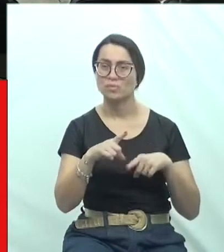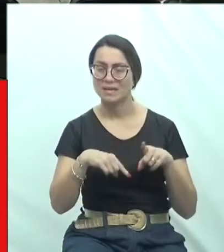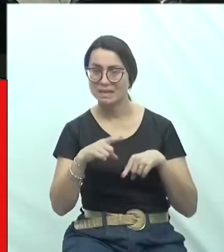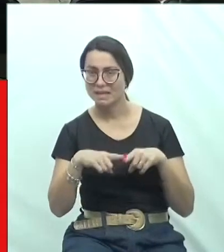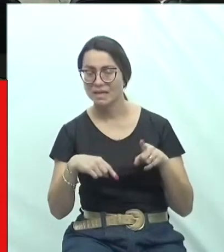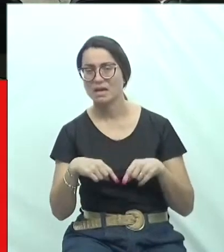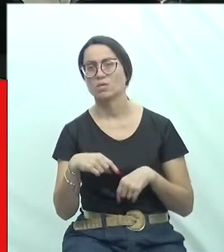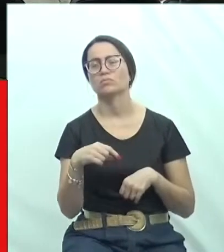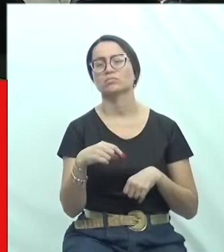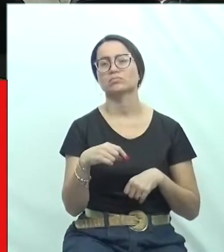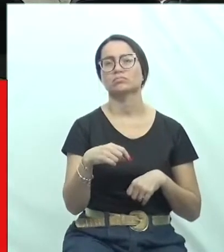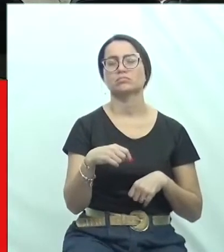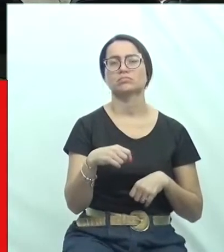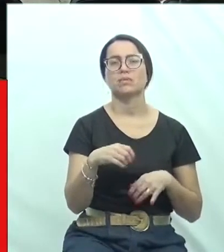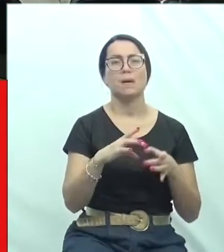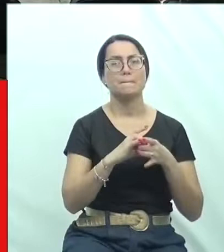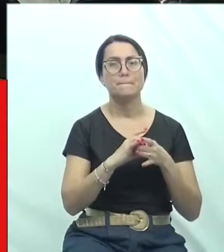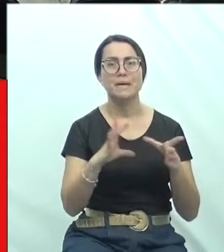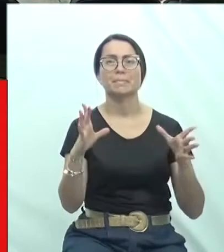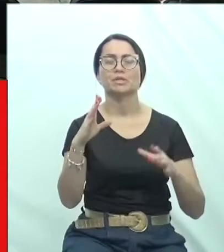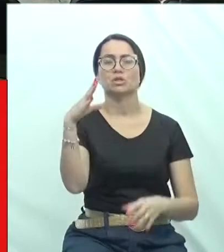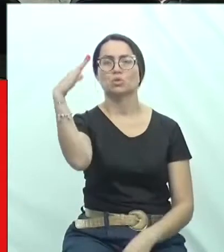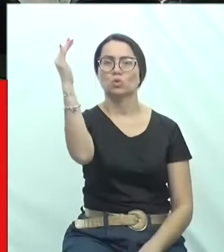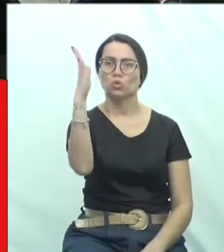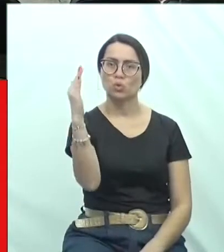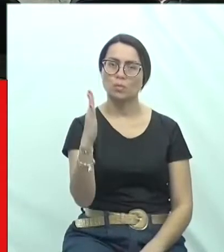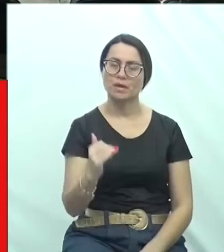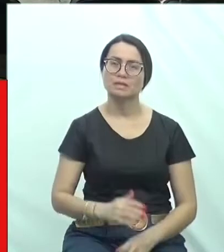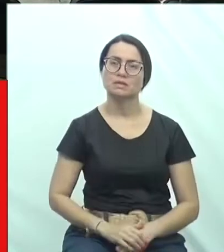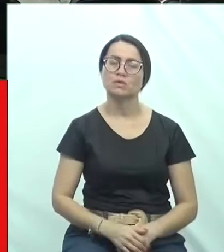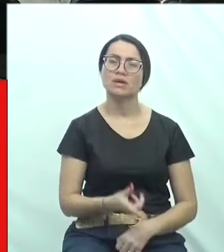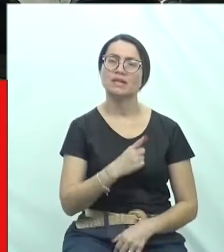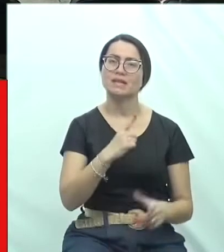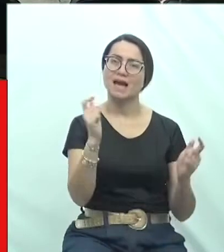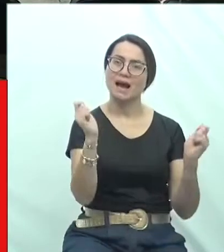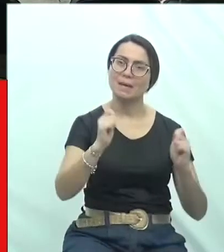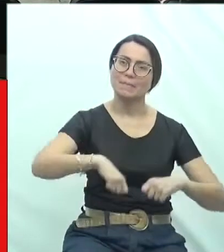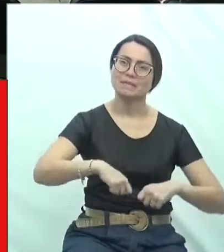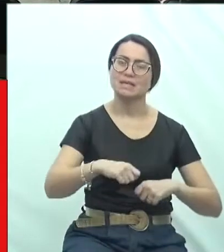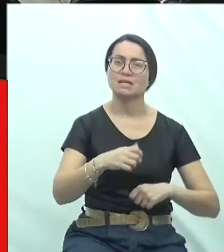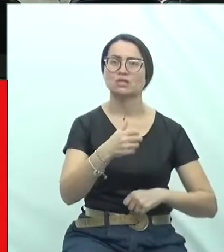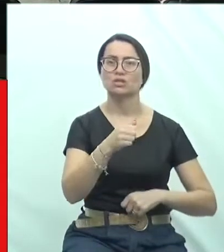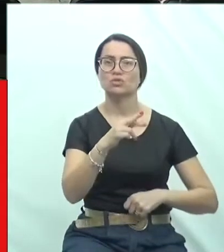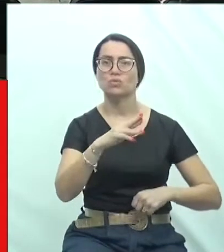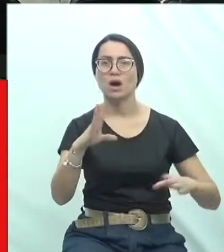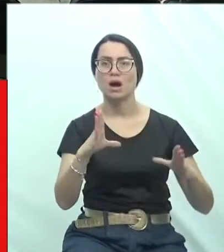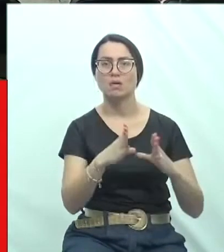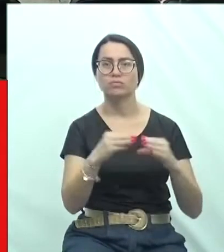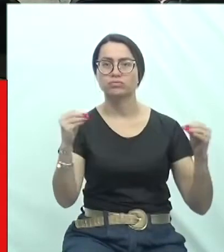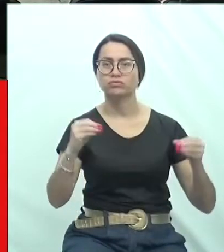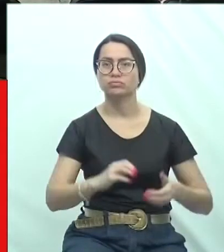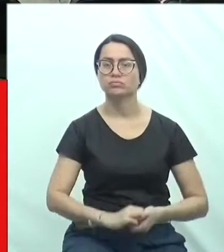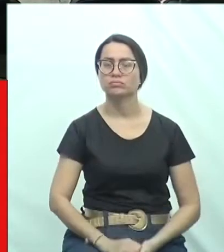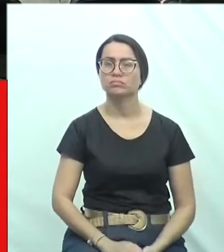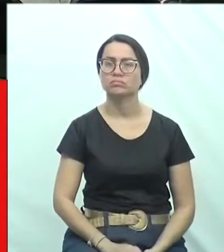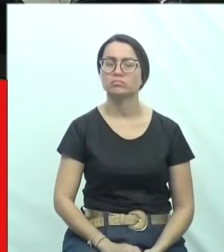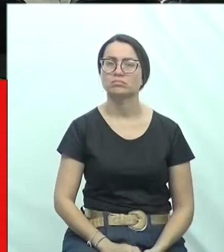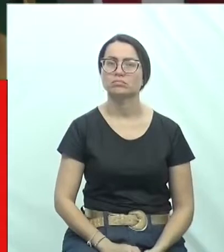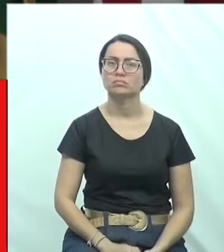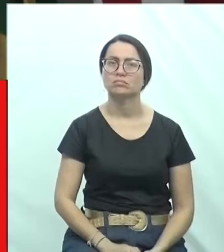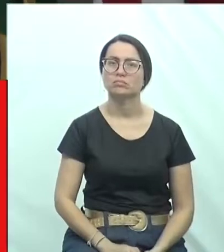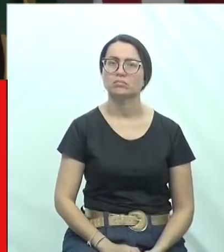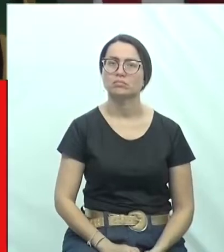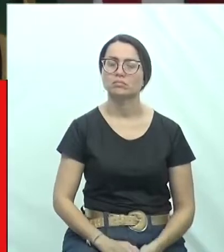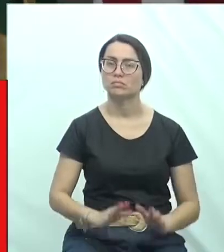no Brasil capaz de suprimir eventualmente esse tipo de ar? Esse é o questionamento e volto a